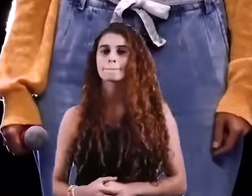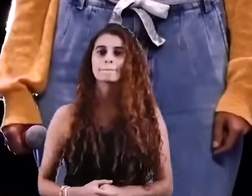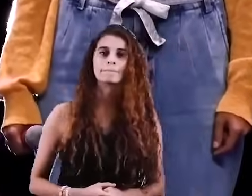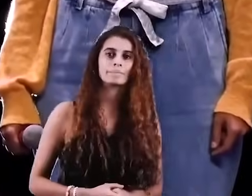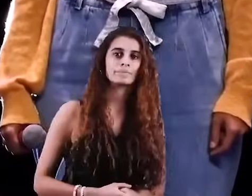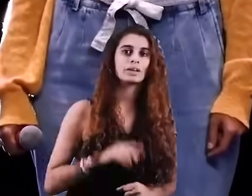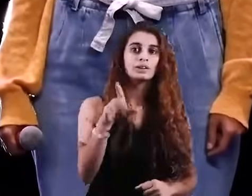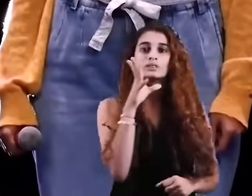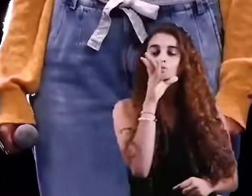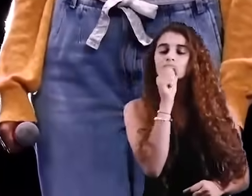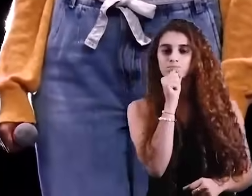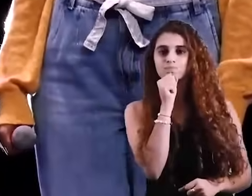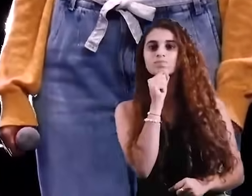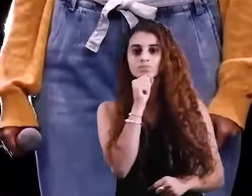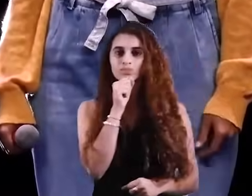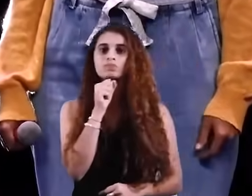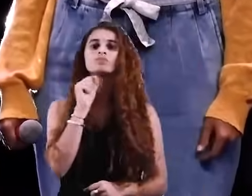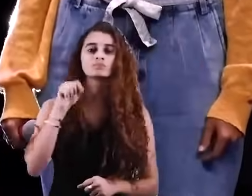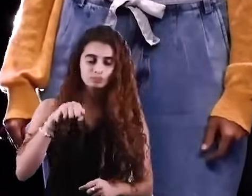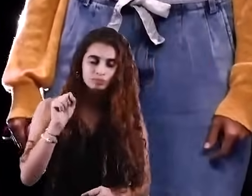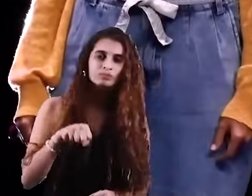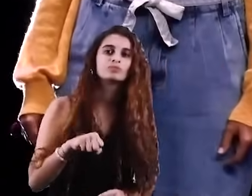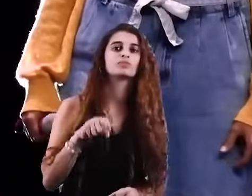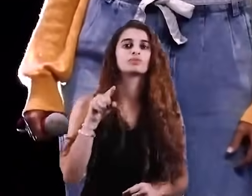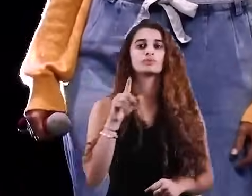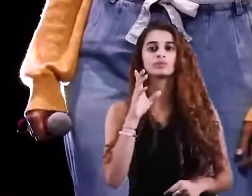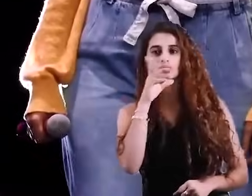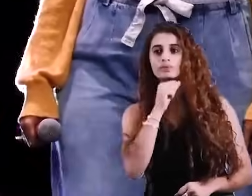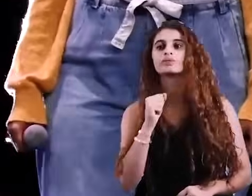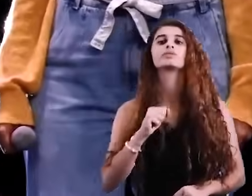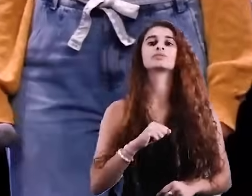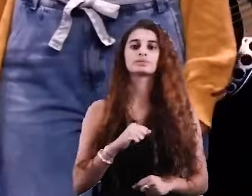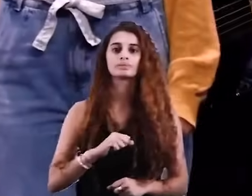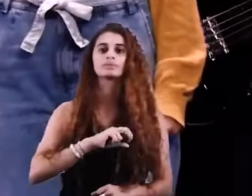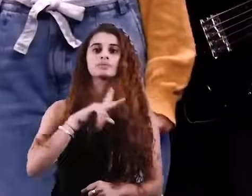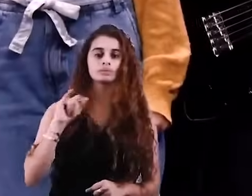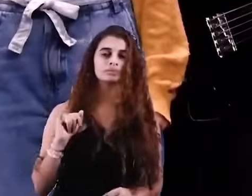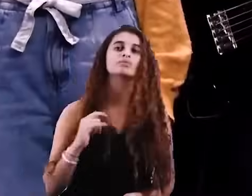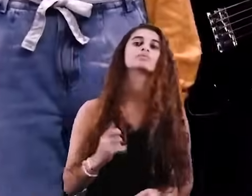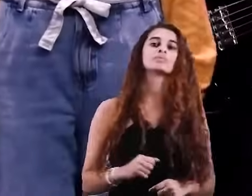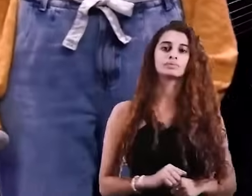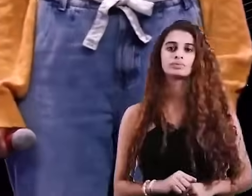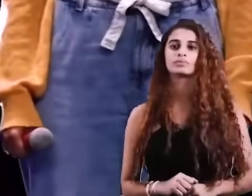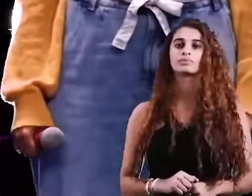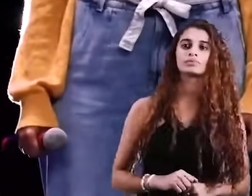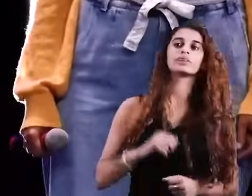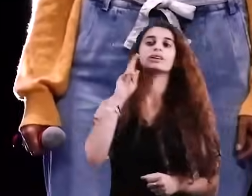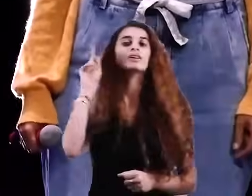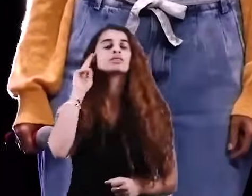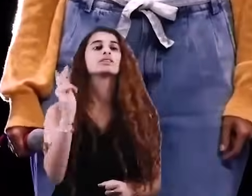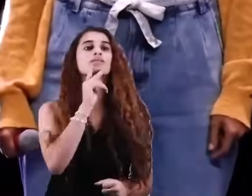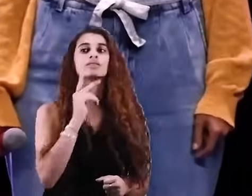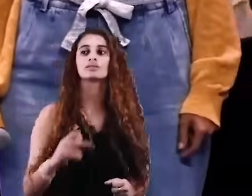calada, vai ficar calada. Vai ter uma hora que você vai falar, vai. Vai ter uma hora que você vai ouvir um improvável,